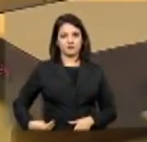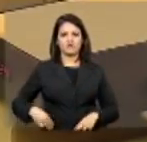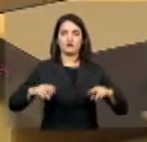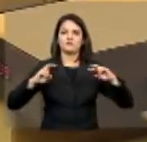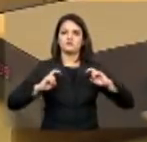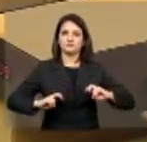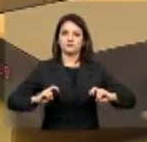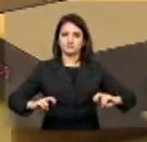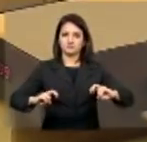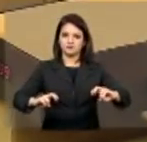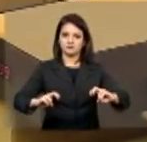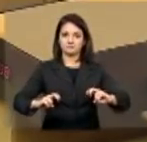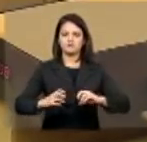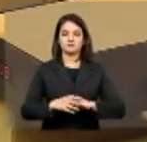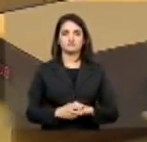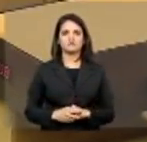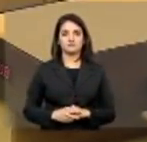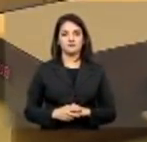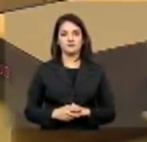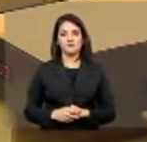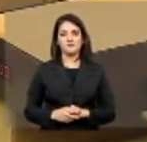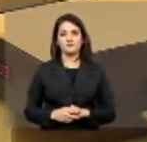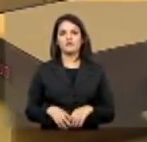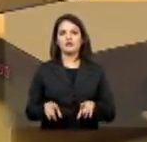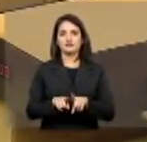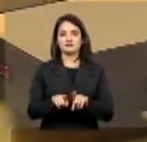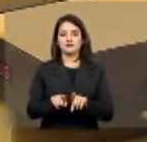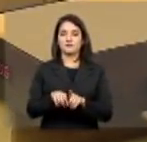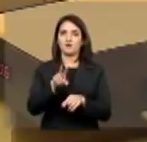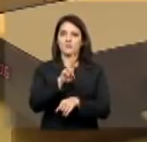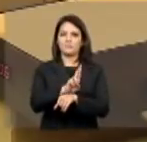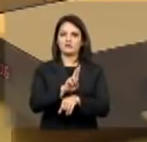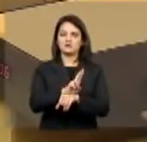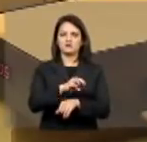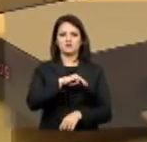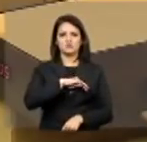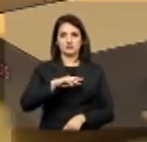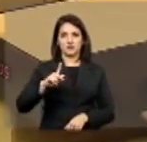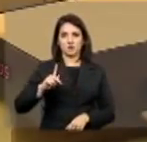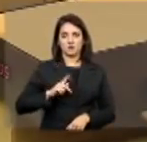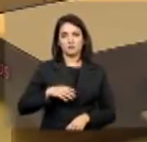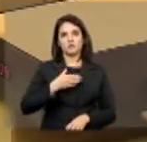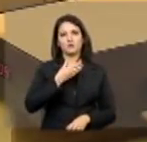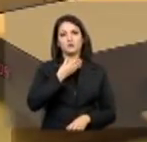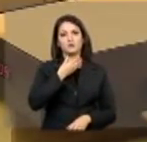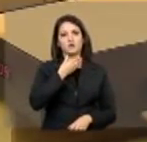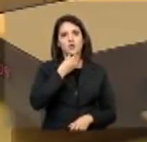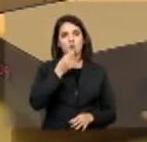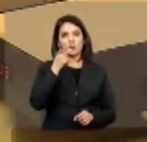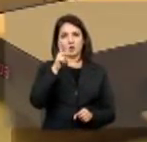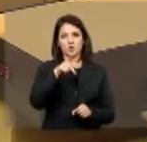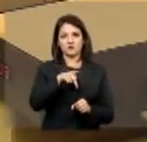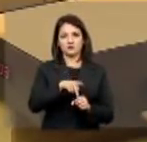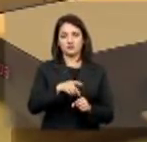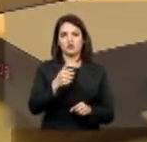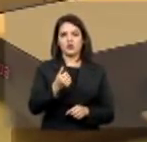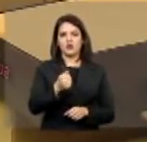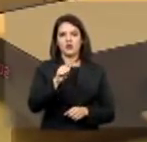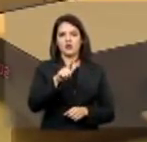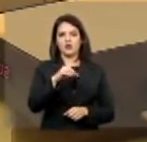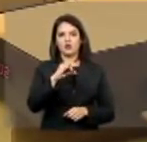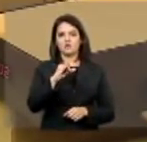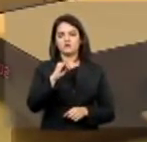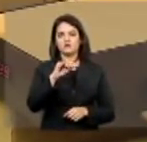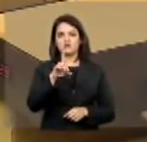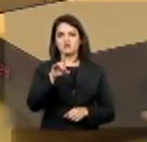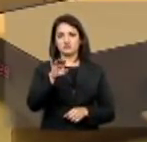pelo representante do ministério público o eminente procurador-geral alcides martins que compõem